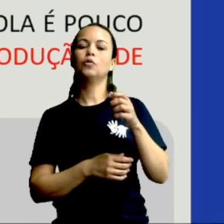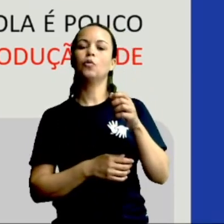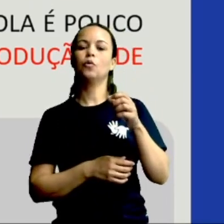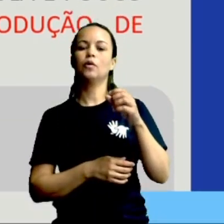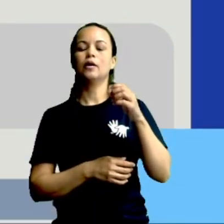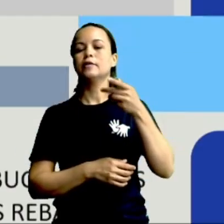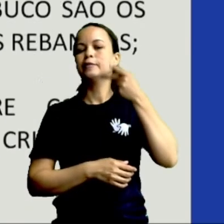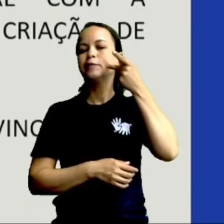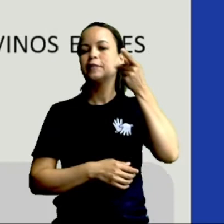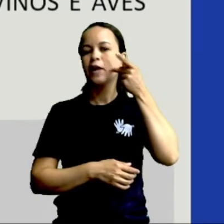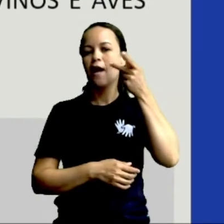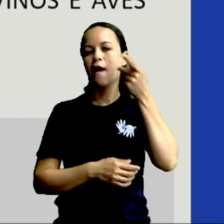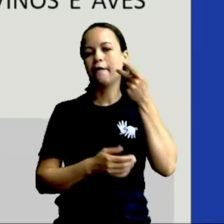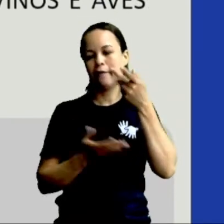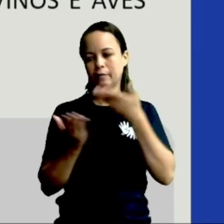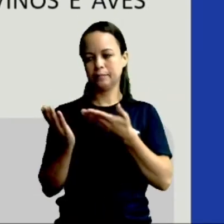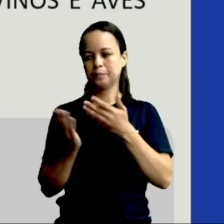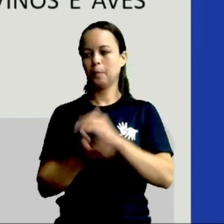Ceará.